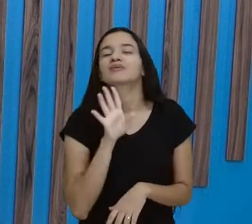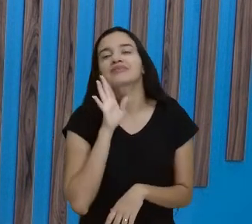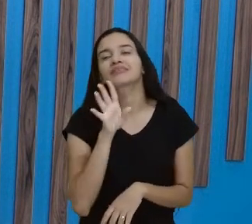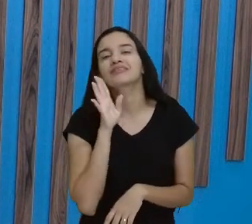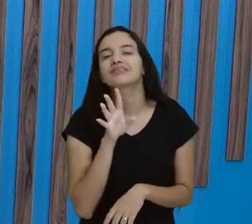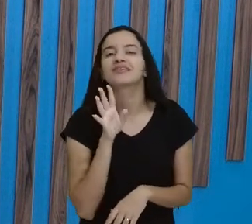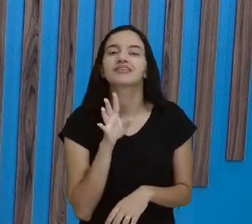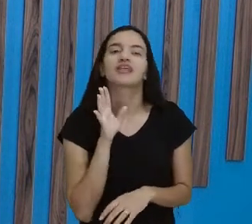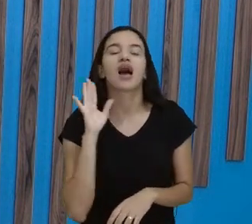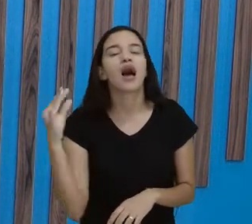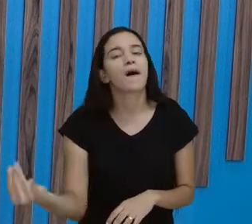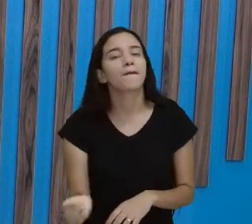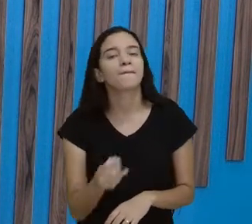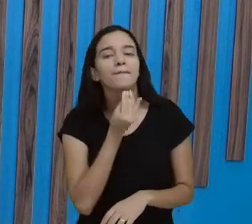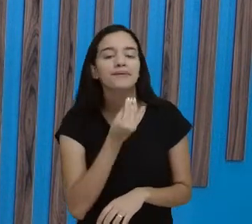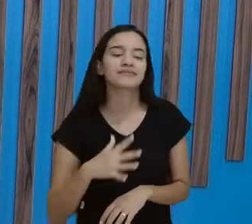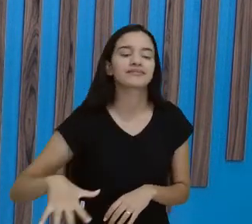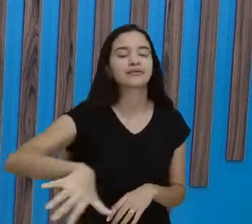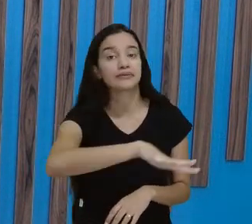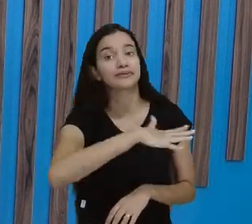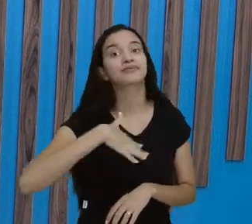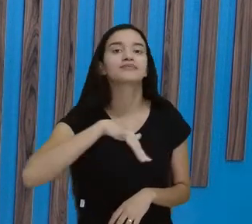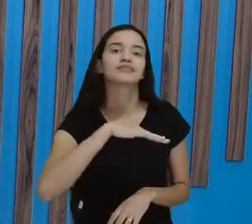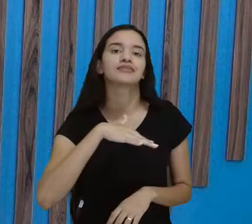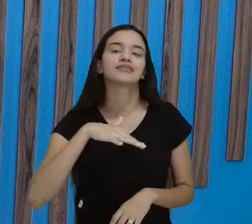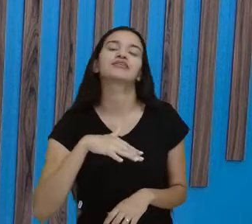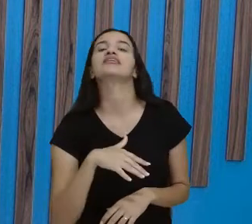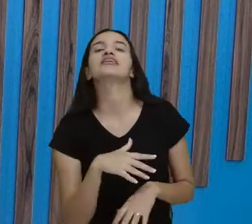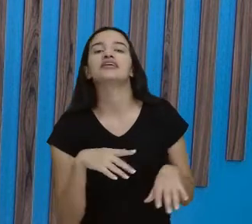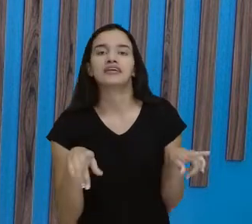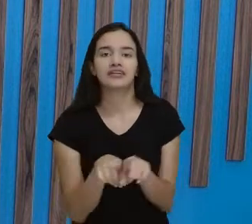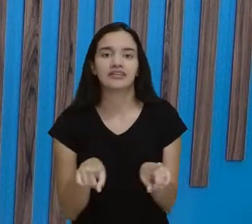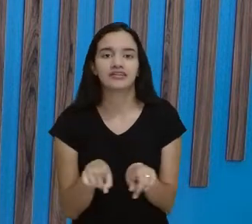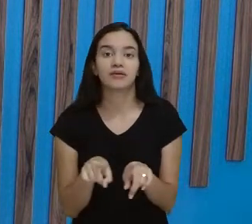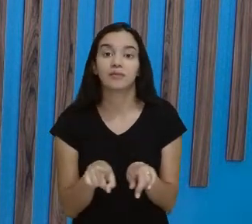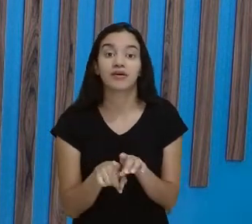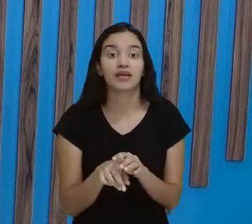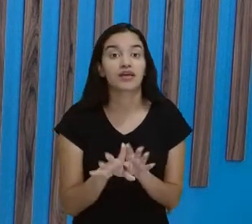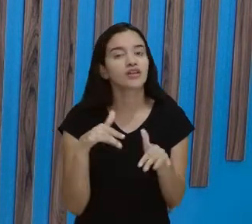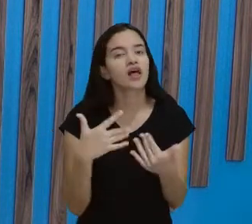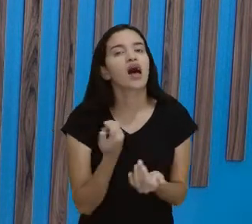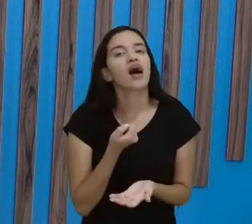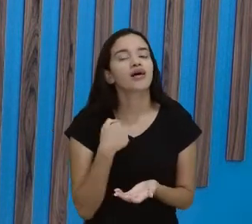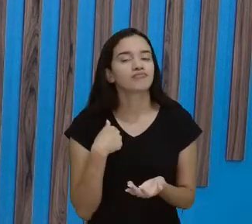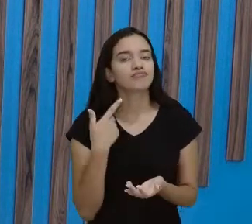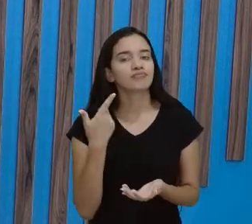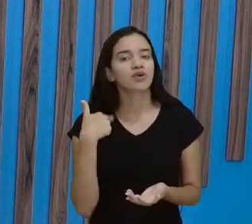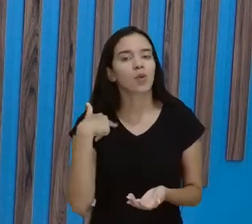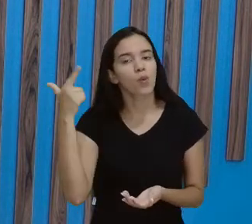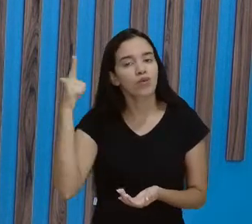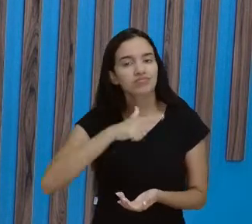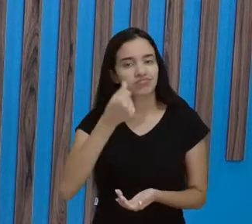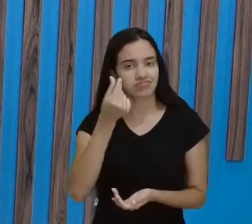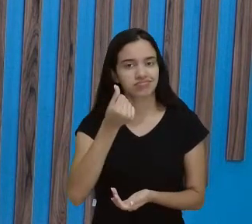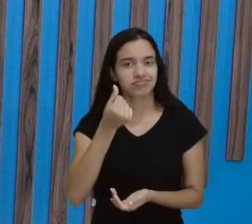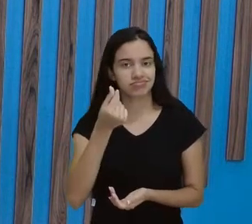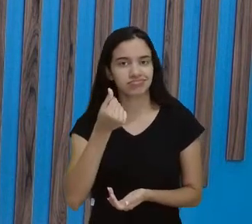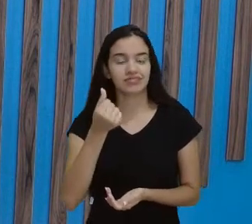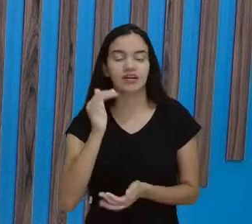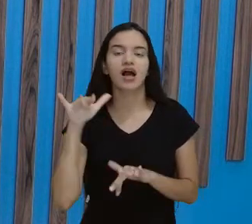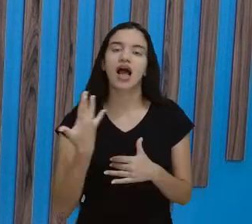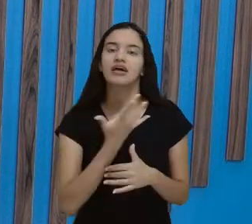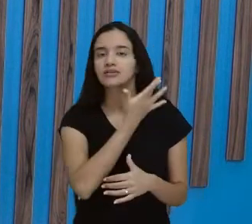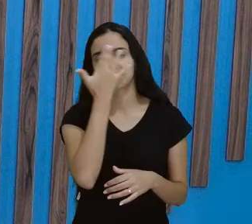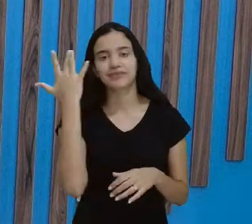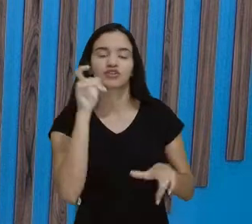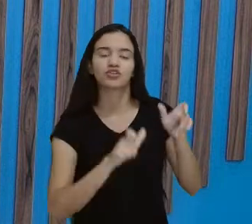Ela está reaproveitando o ambiente, né? Que poderia estar ali desocupado. Isso. Ela está ganhando um troquinho. E ainda assim ajuda, de certa forma, as pessoas